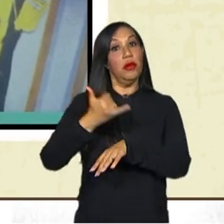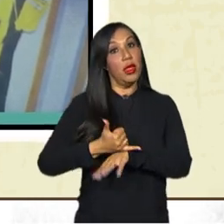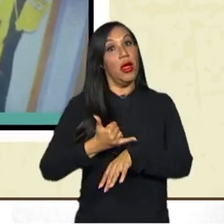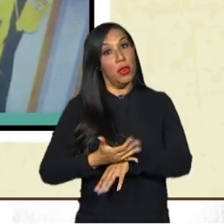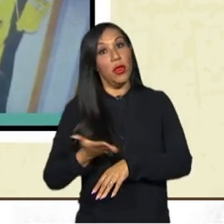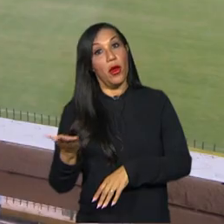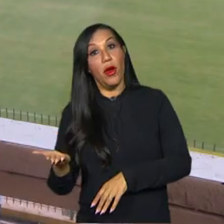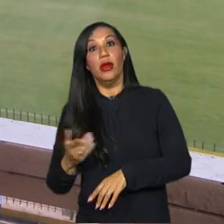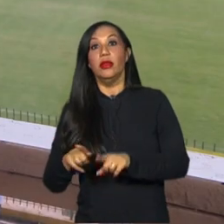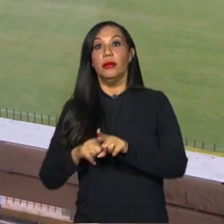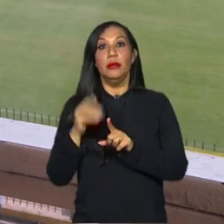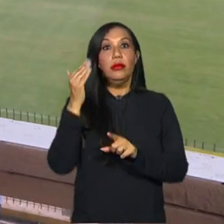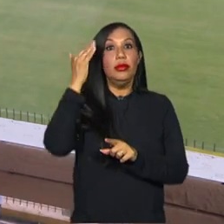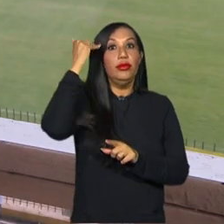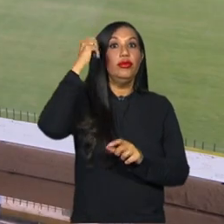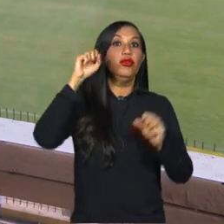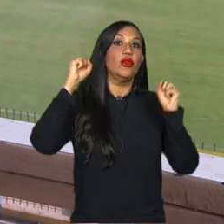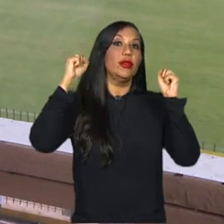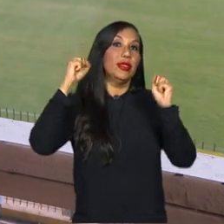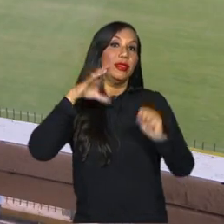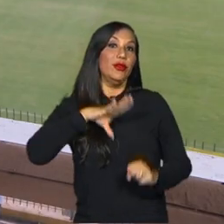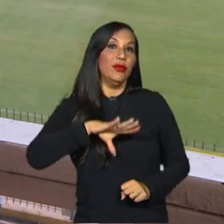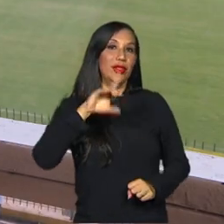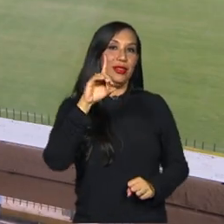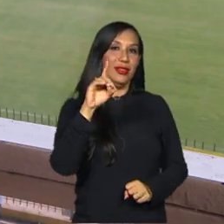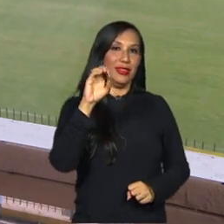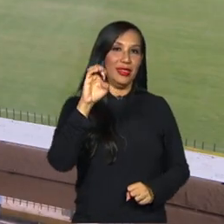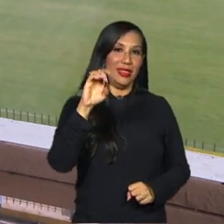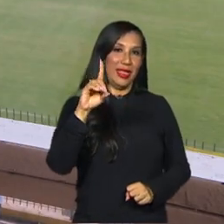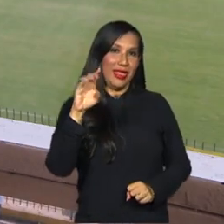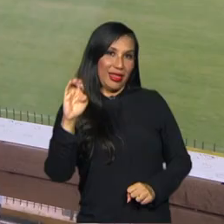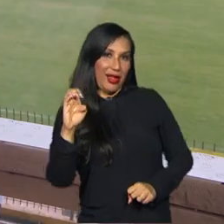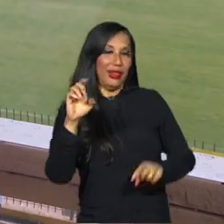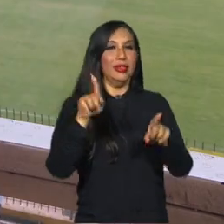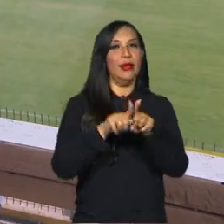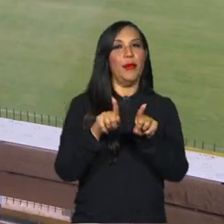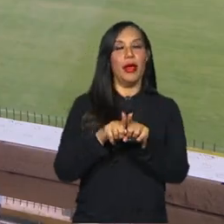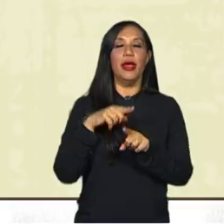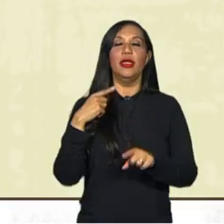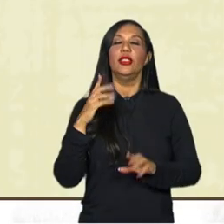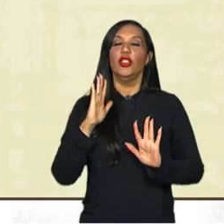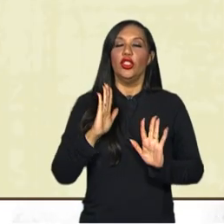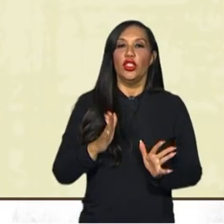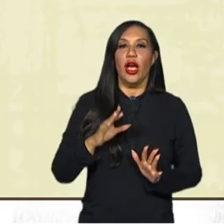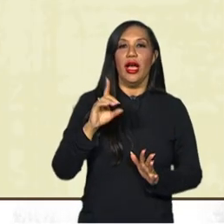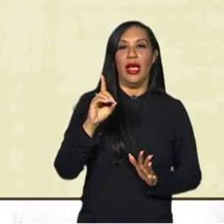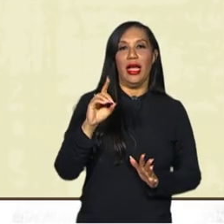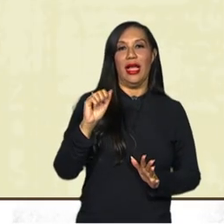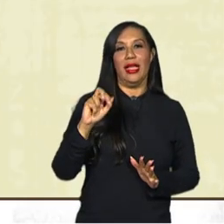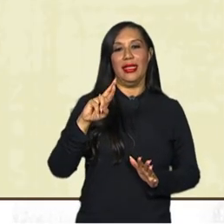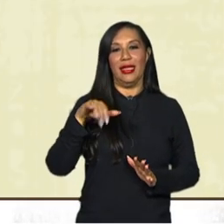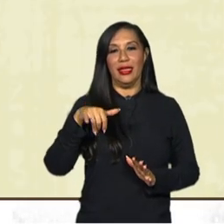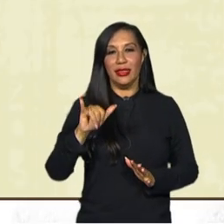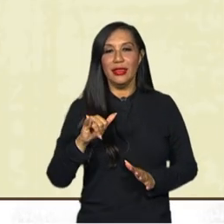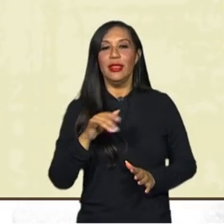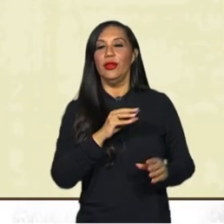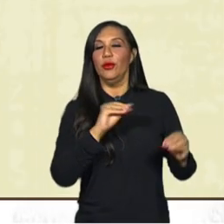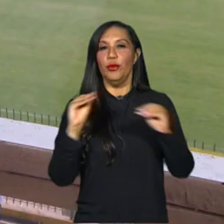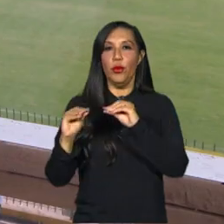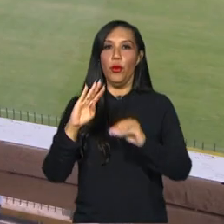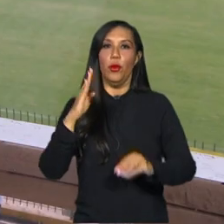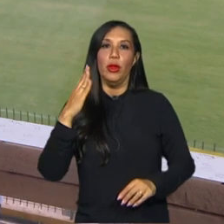Redonda. Ídolo da torcida do Vasco, o Dedé. Nós tivemos o Darcy, que foi para o